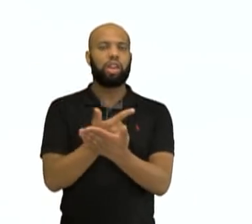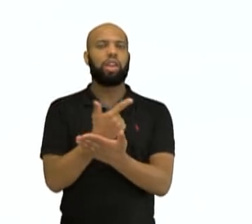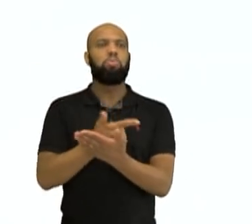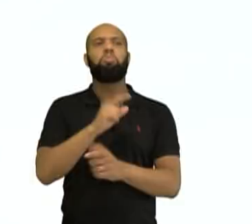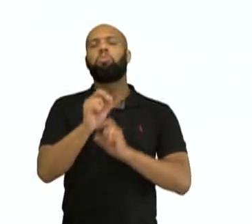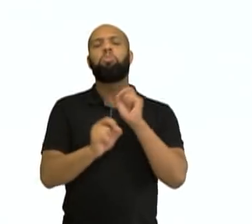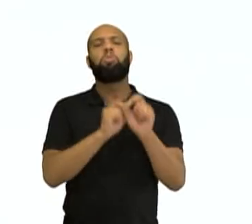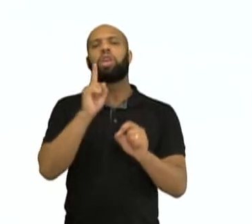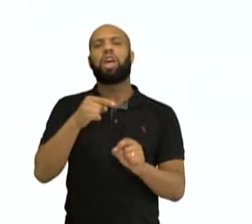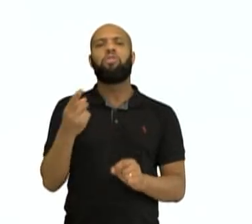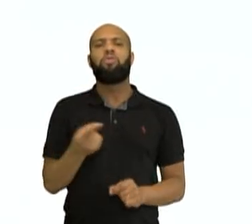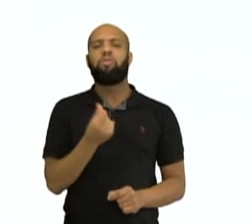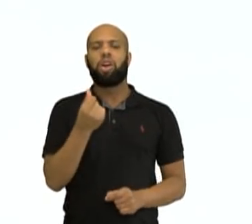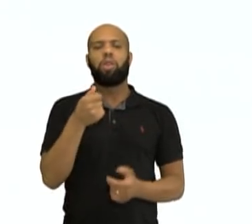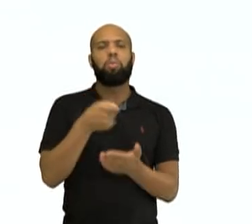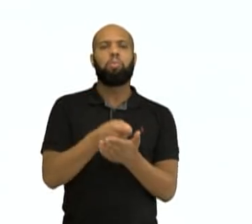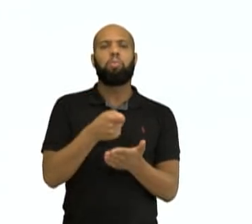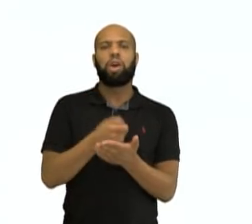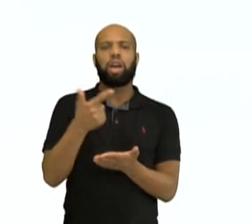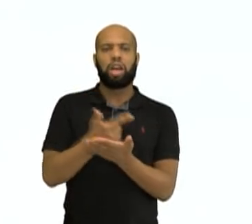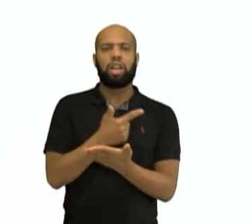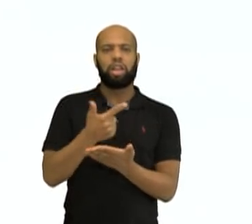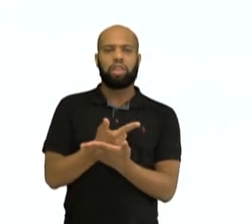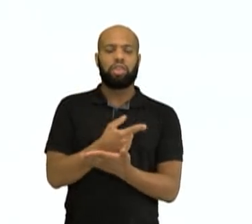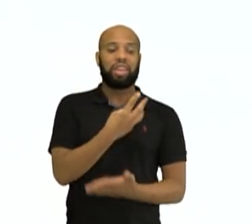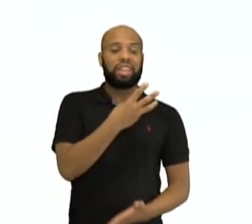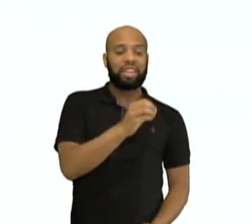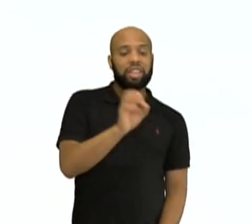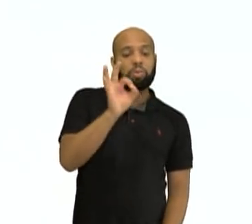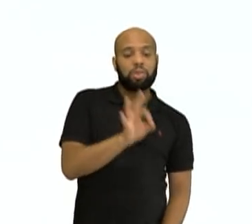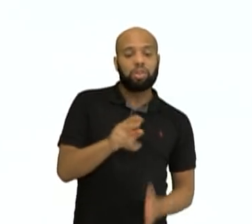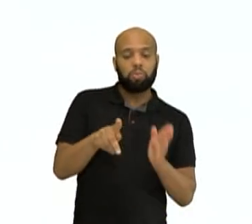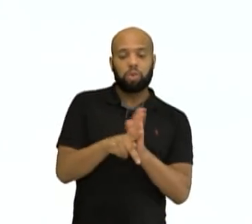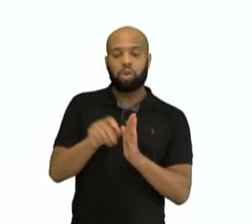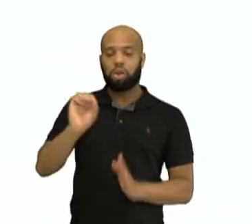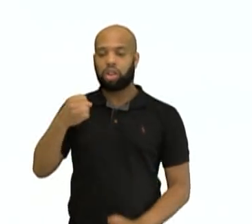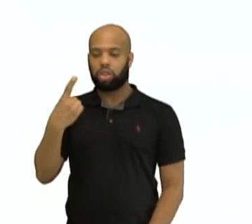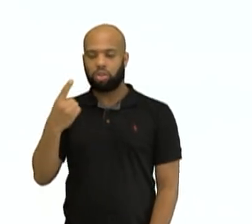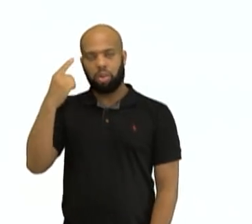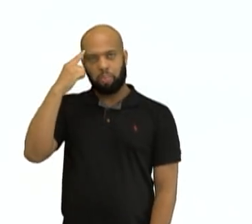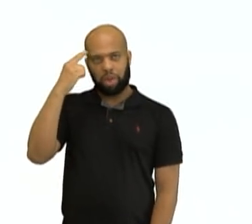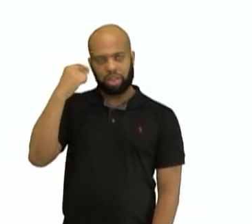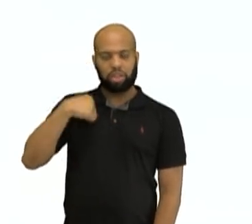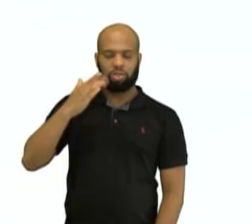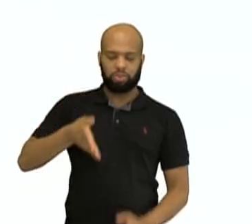livro? Então você tem que calcular 30% de 81. Pense um pouquinho e eu já volto.